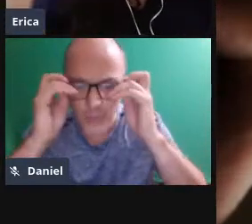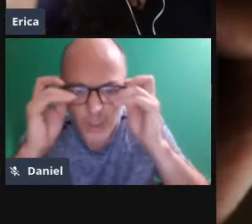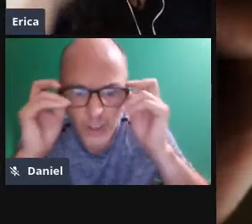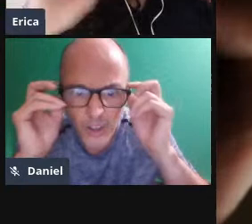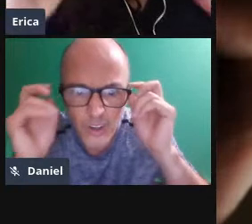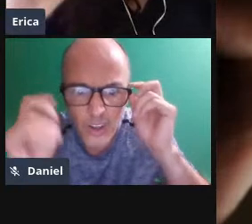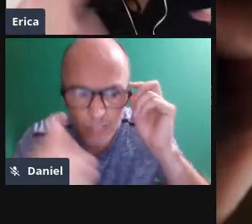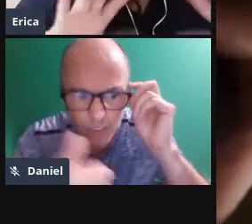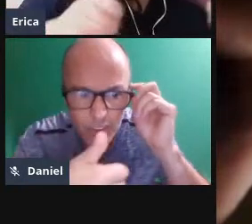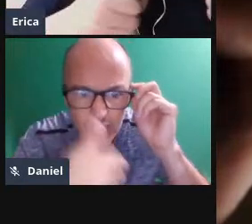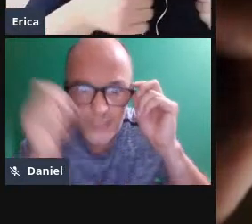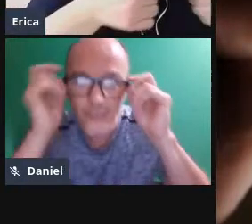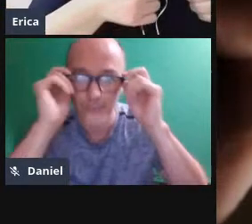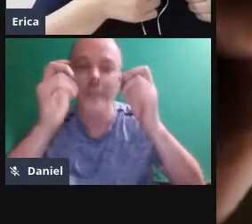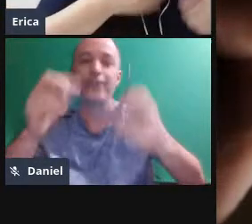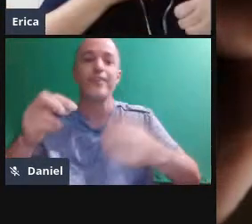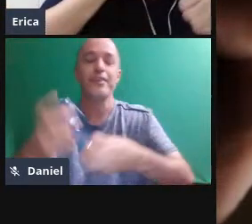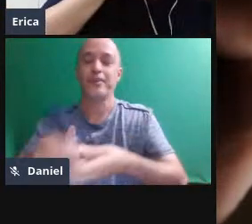É muita coisa aberta.